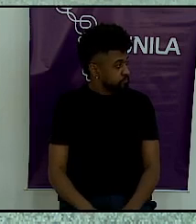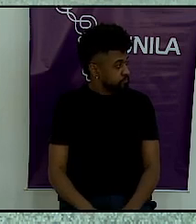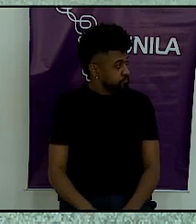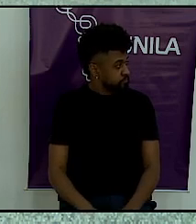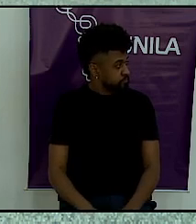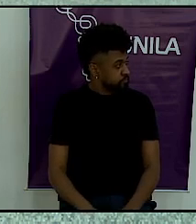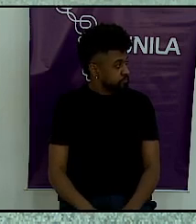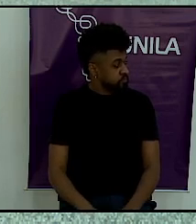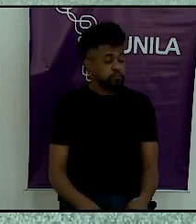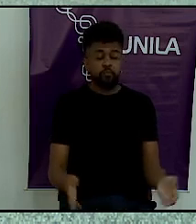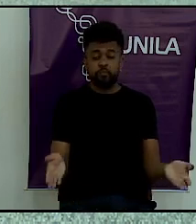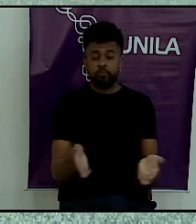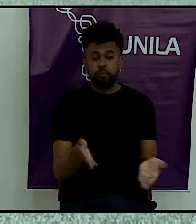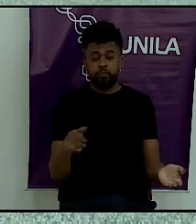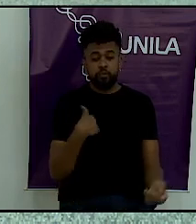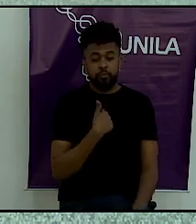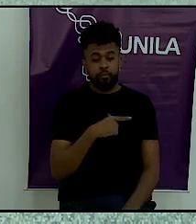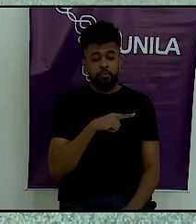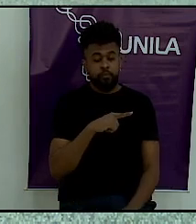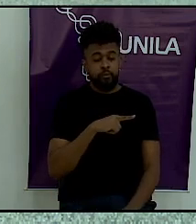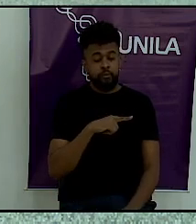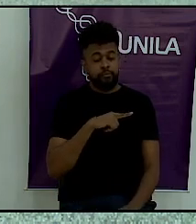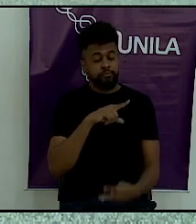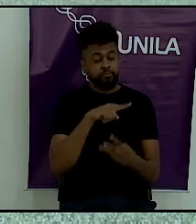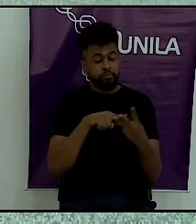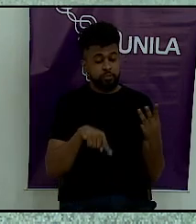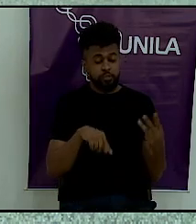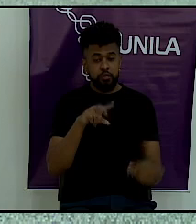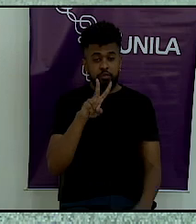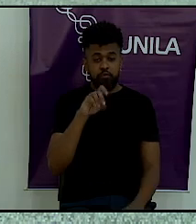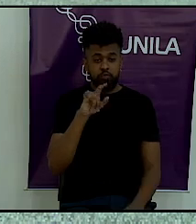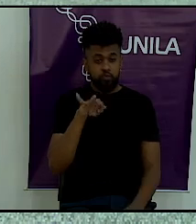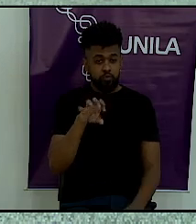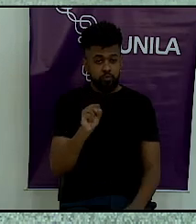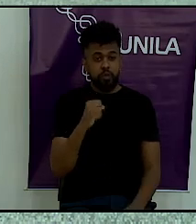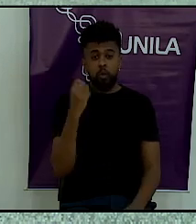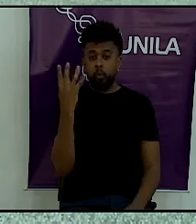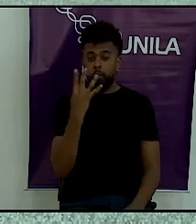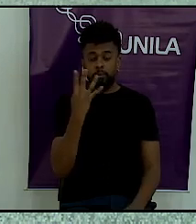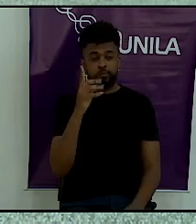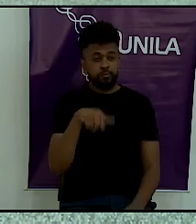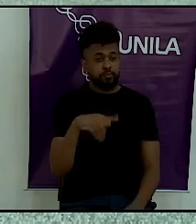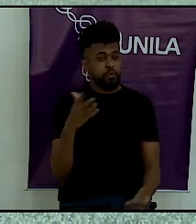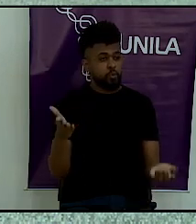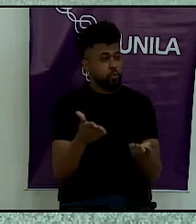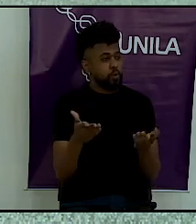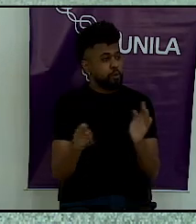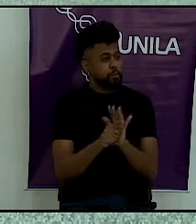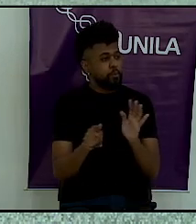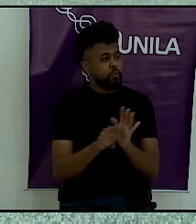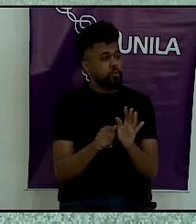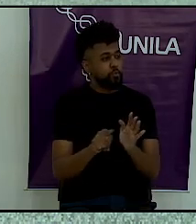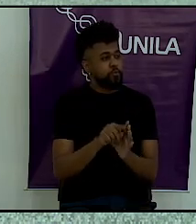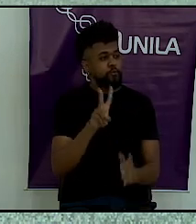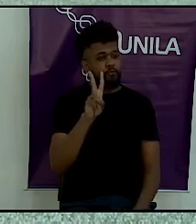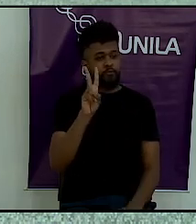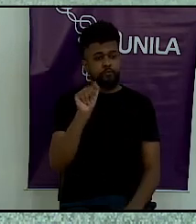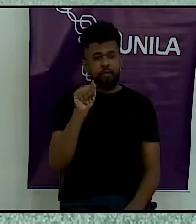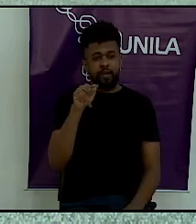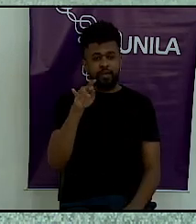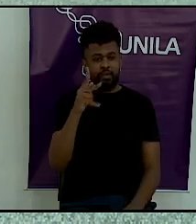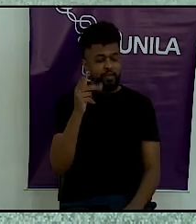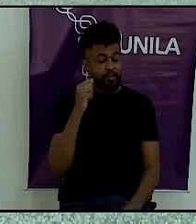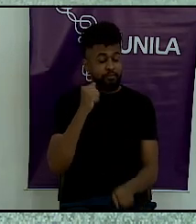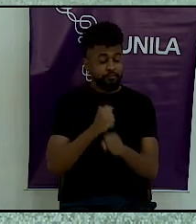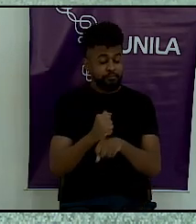Então, atualmente nós temos 3 volumes, o 4º volume está numa fase agora de vaquinha virtual, também vai ser lançado no